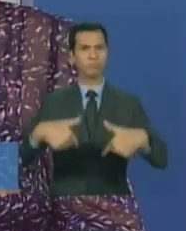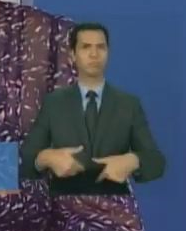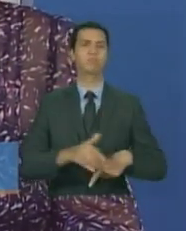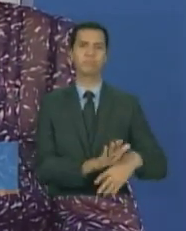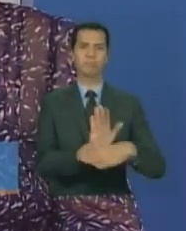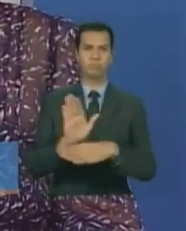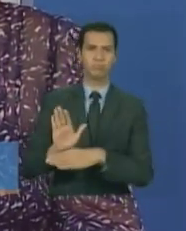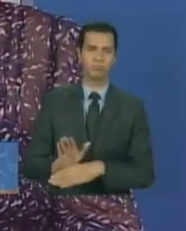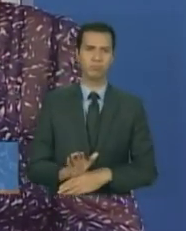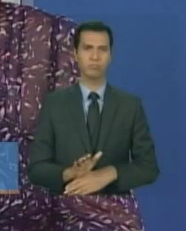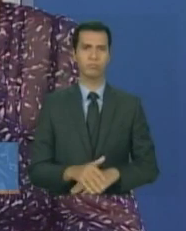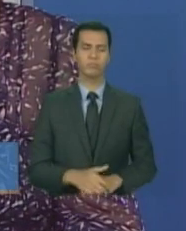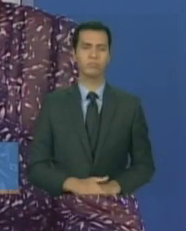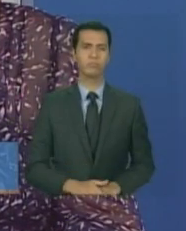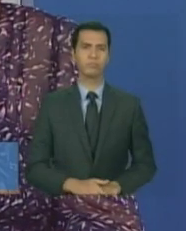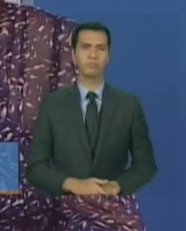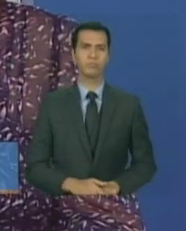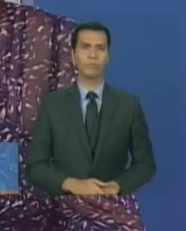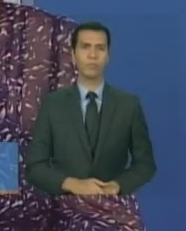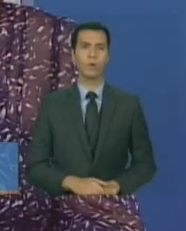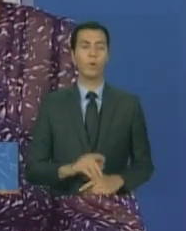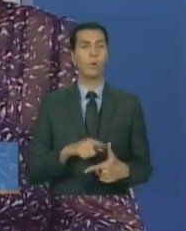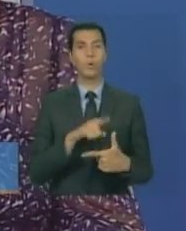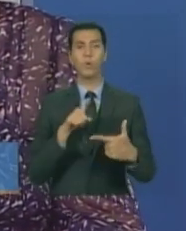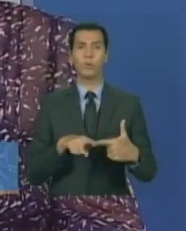coisa importante é